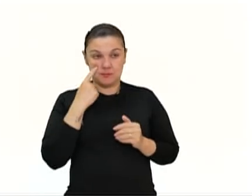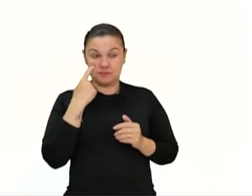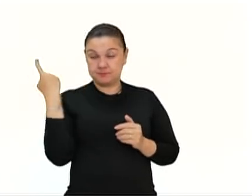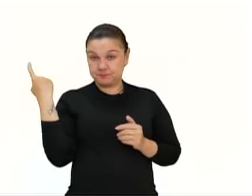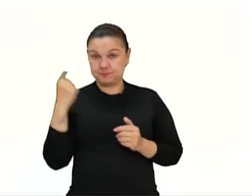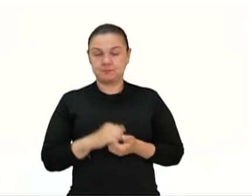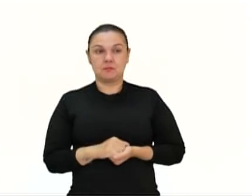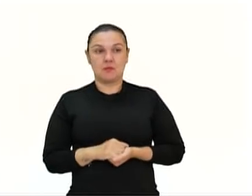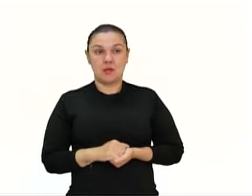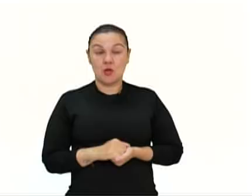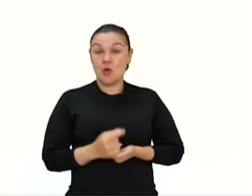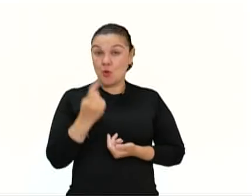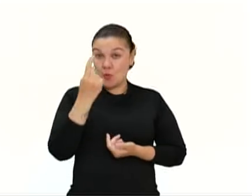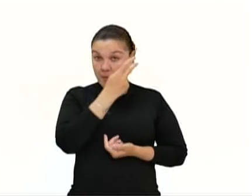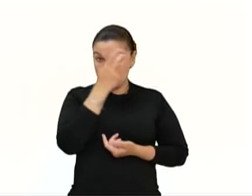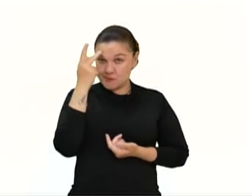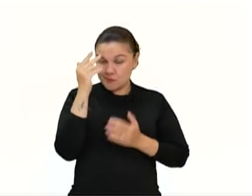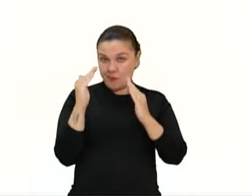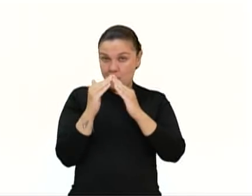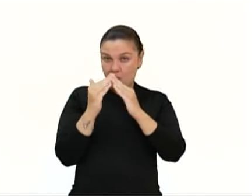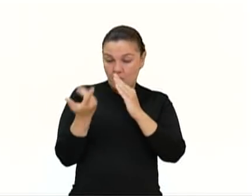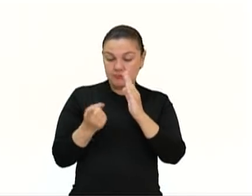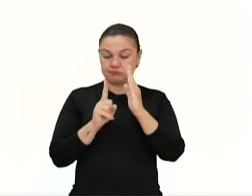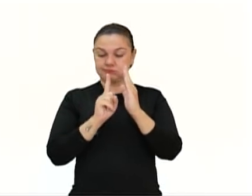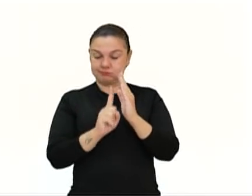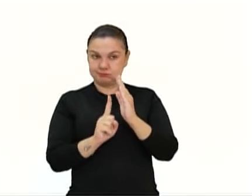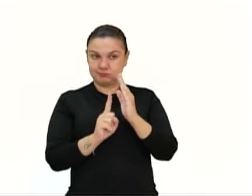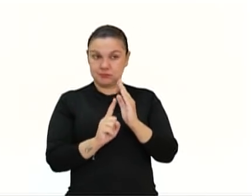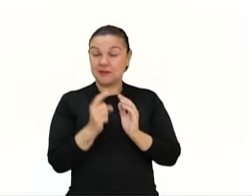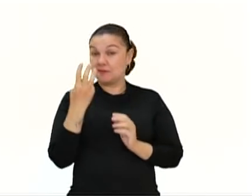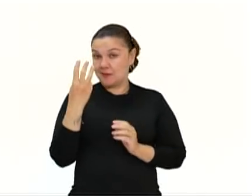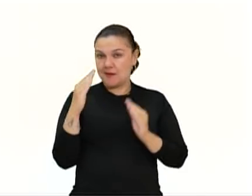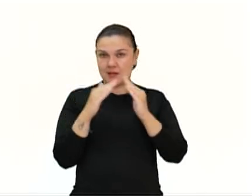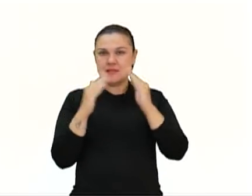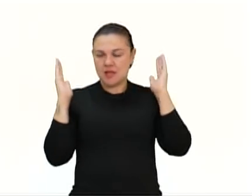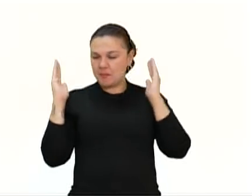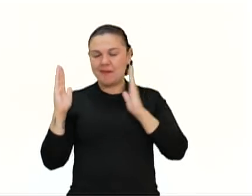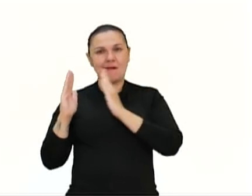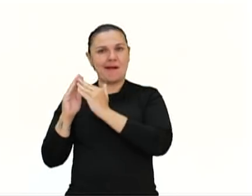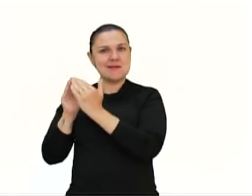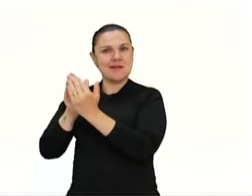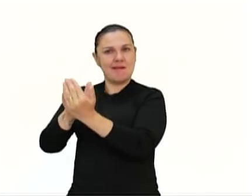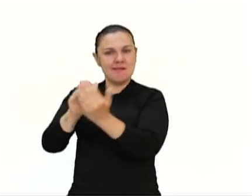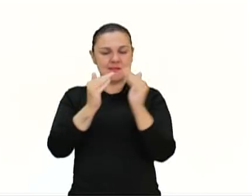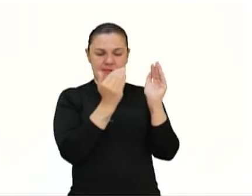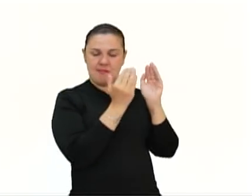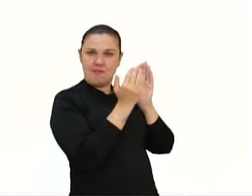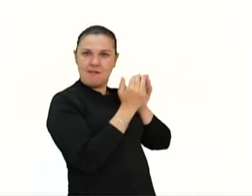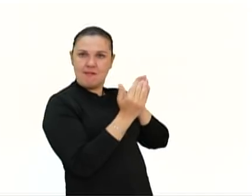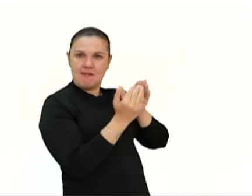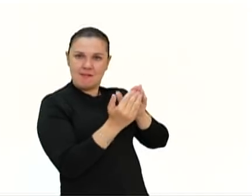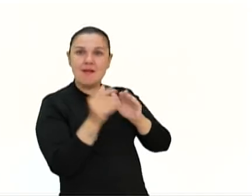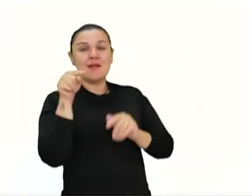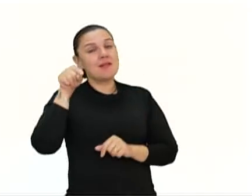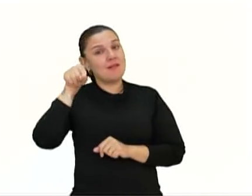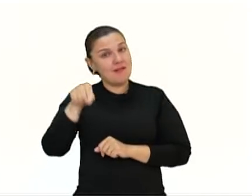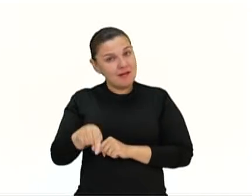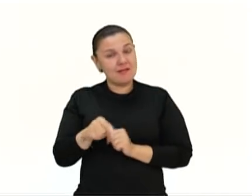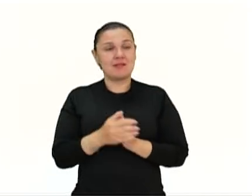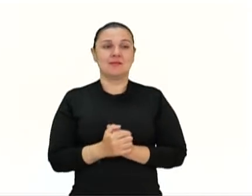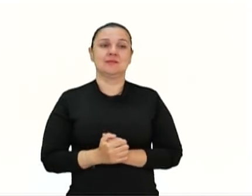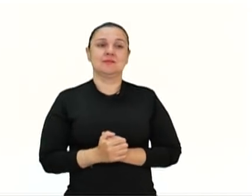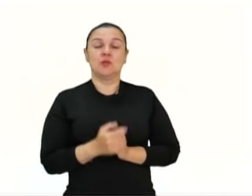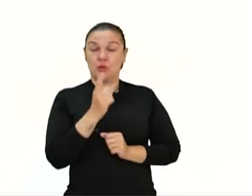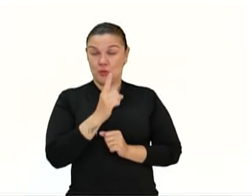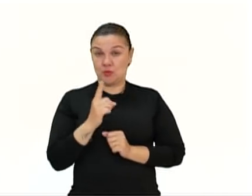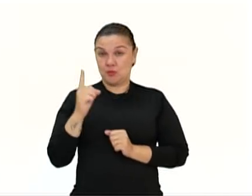Ó, um habitante, eu tenho 3 casas desse condomínio, sabe o condomínio de casas, né? Já viram, né? Então, eu tenho